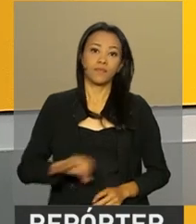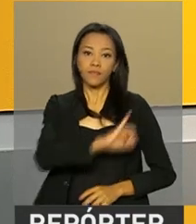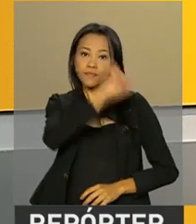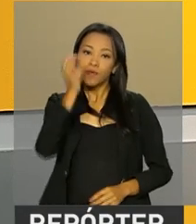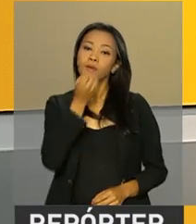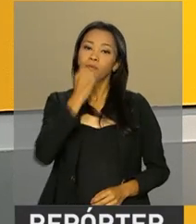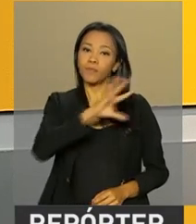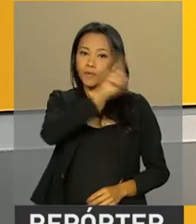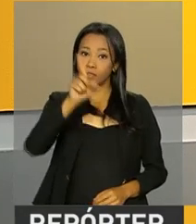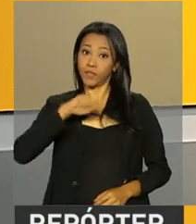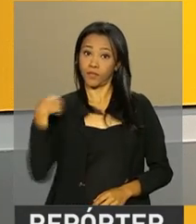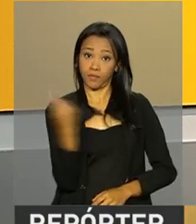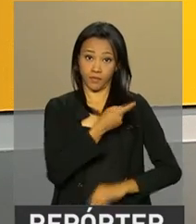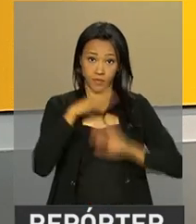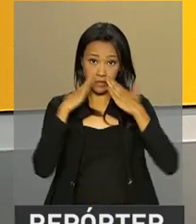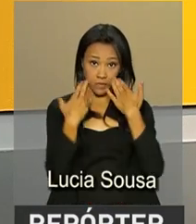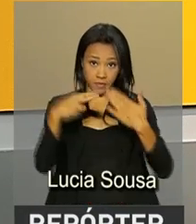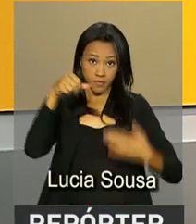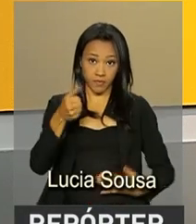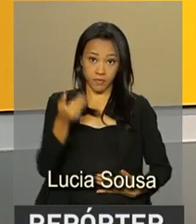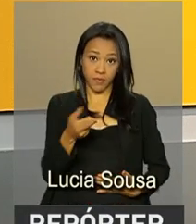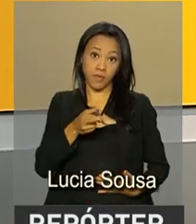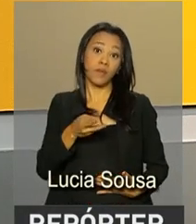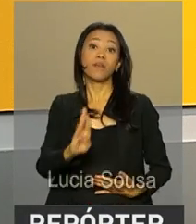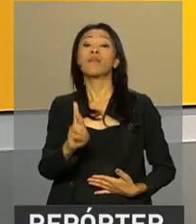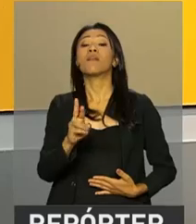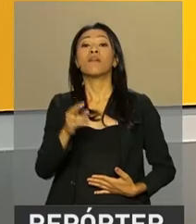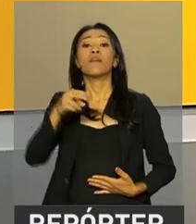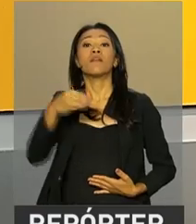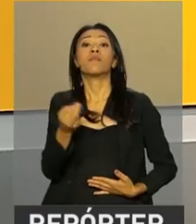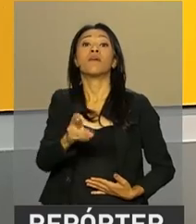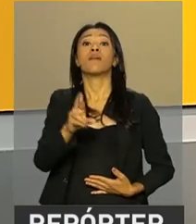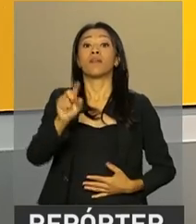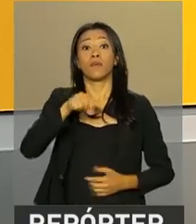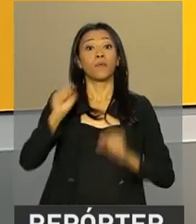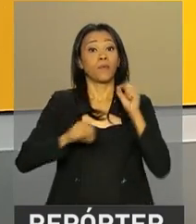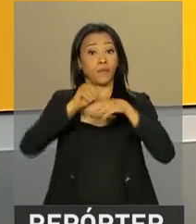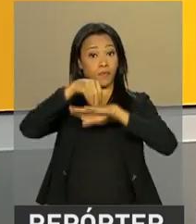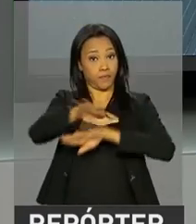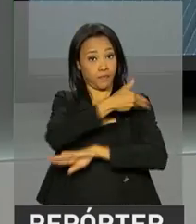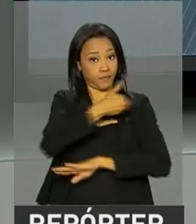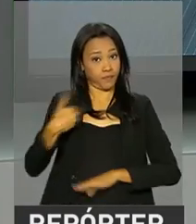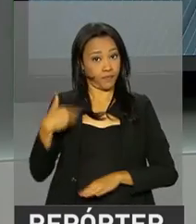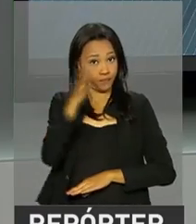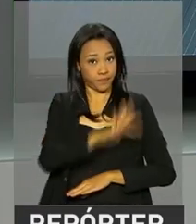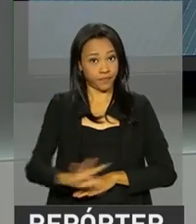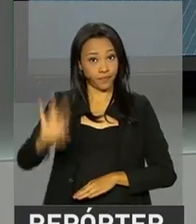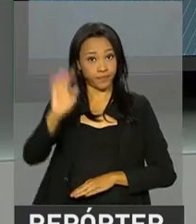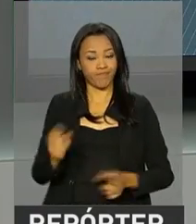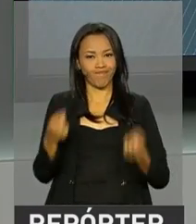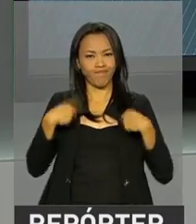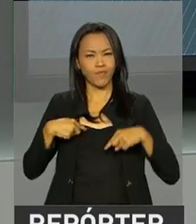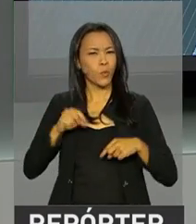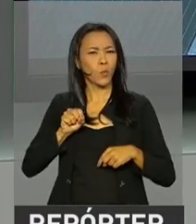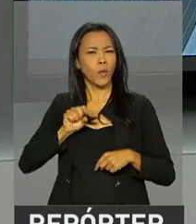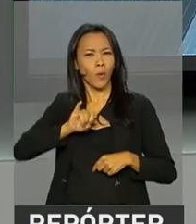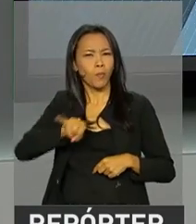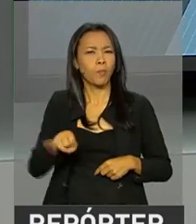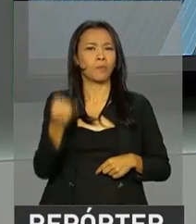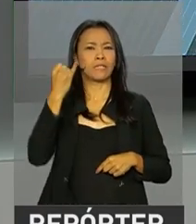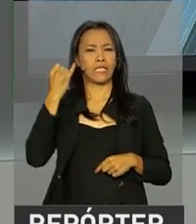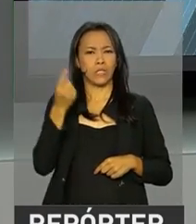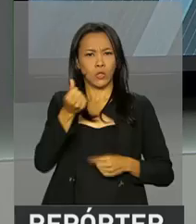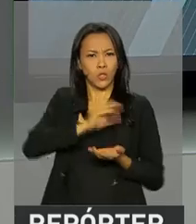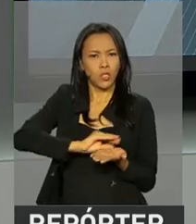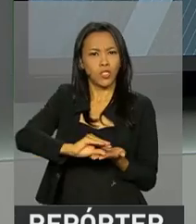Olá bom dia estamos de volta com repórter NBR e as notícias do governo federal mais oportunidades e investimentos